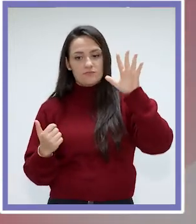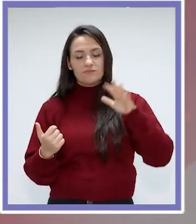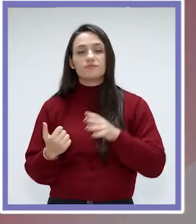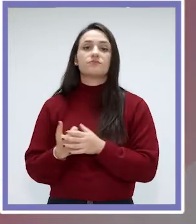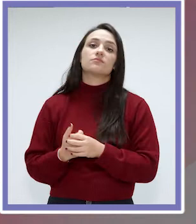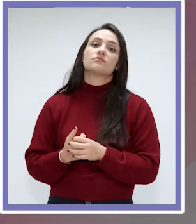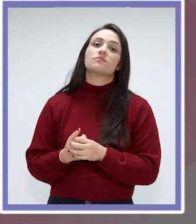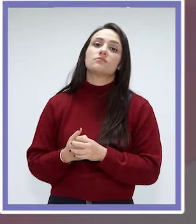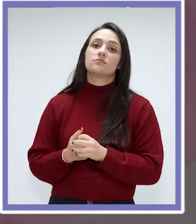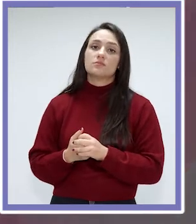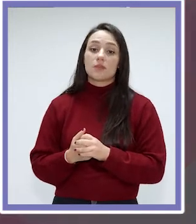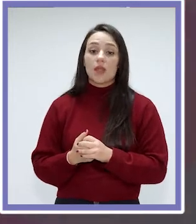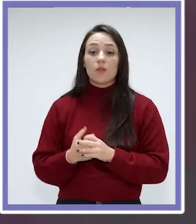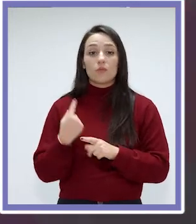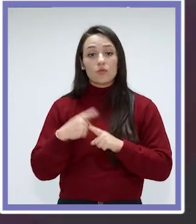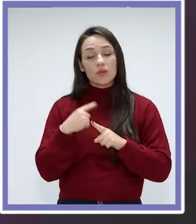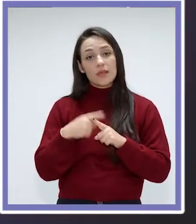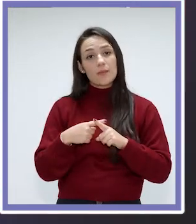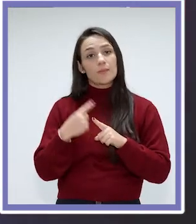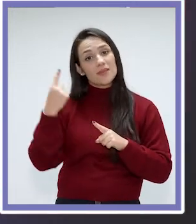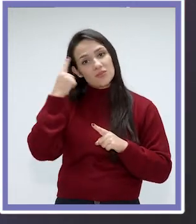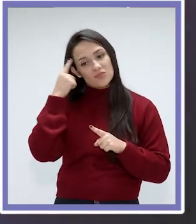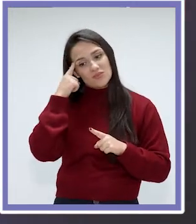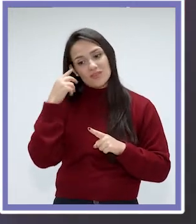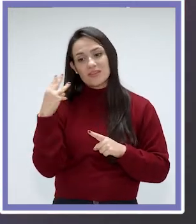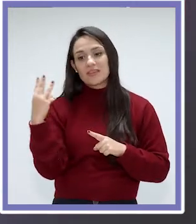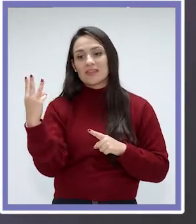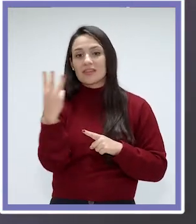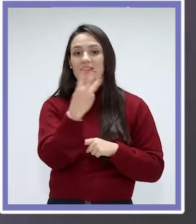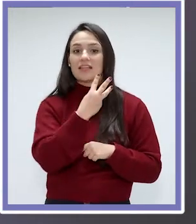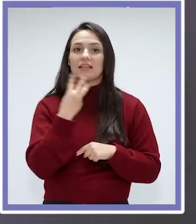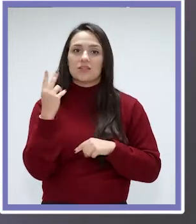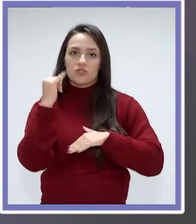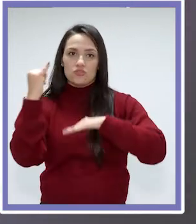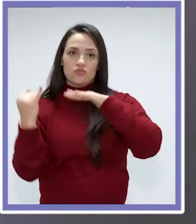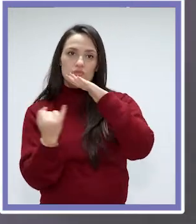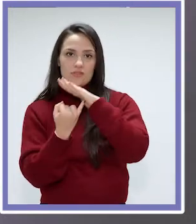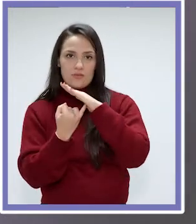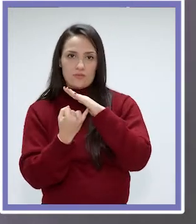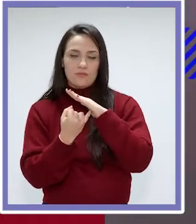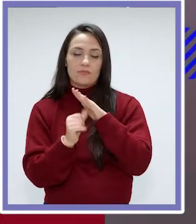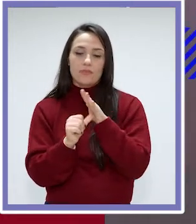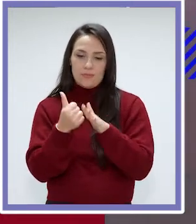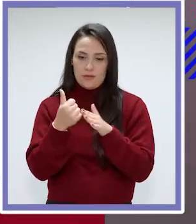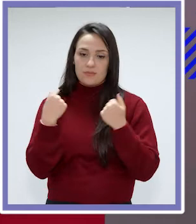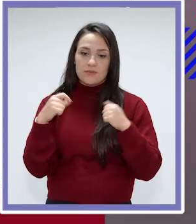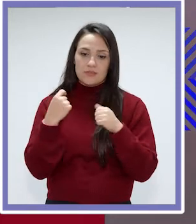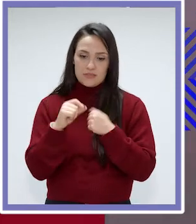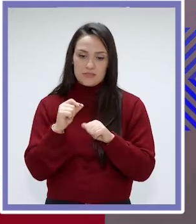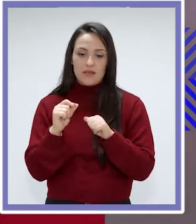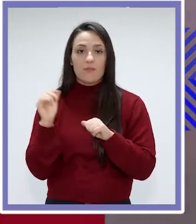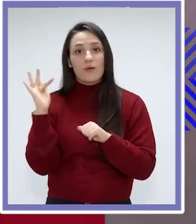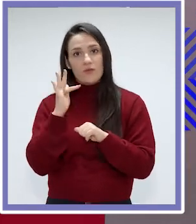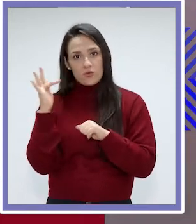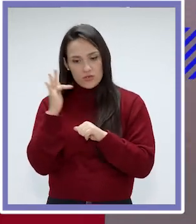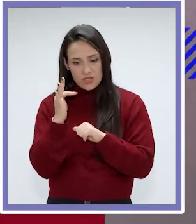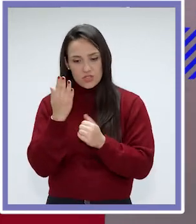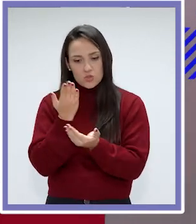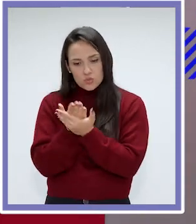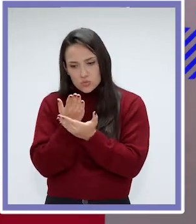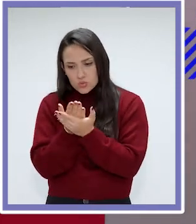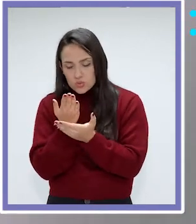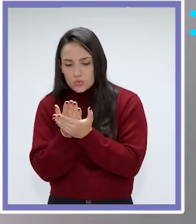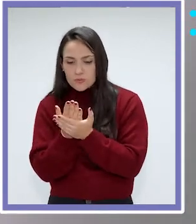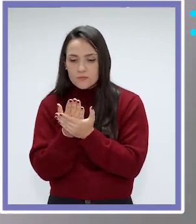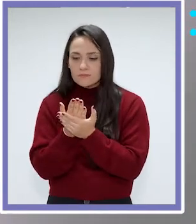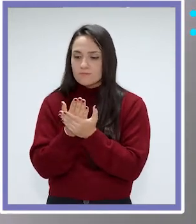pensaram da tríplice hélice, que eu já mencionei aqui, precisaria ter uma universidade que fizesse, primeiro, inicialmente, uma